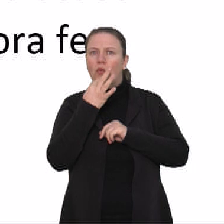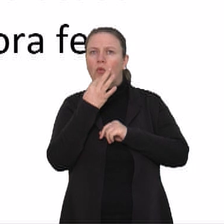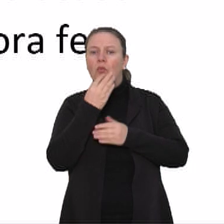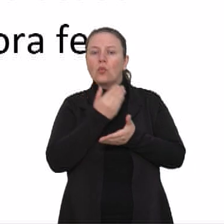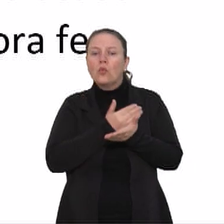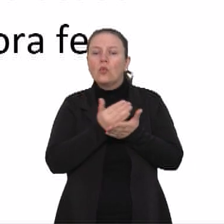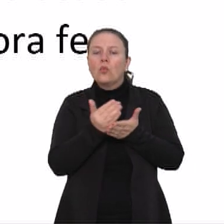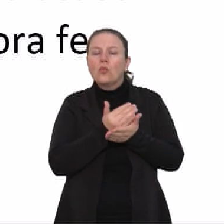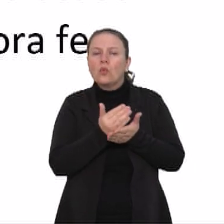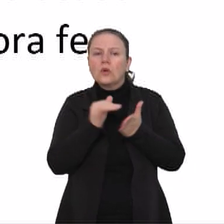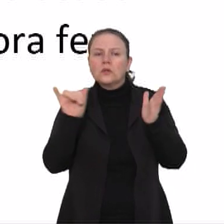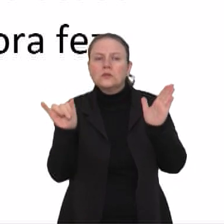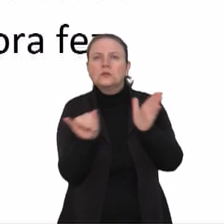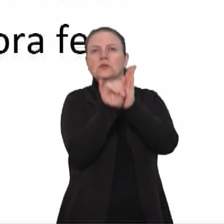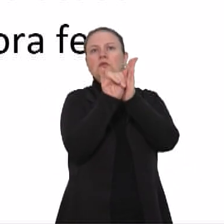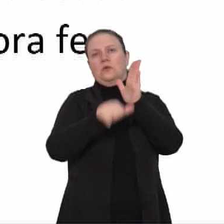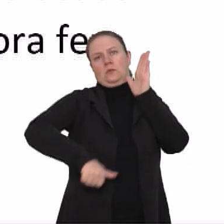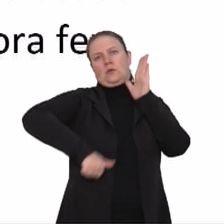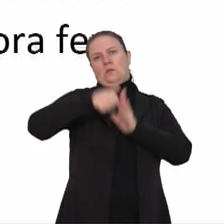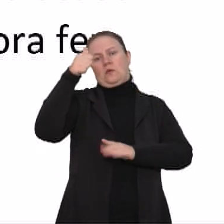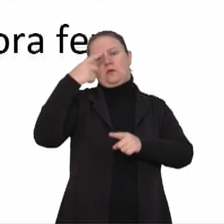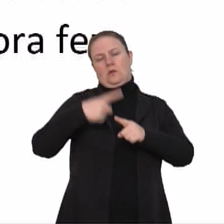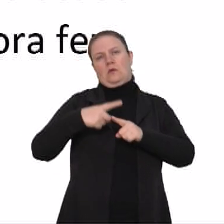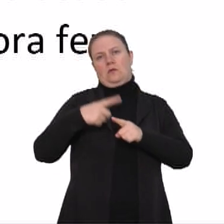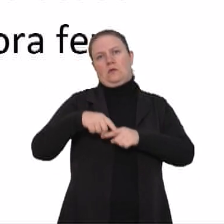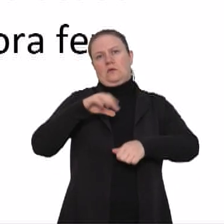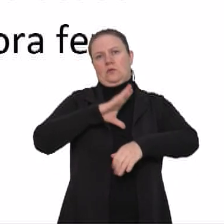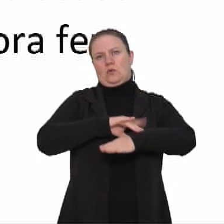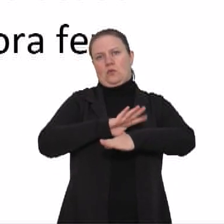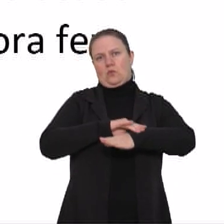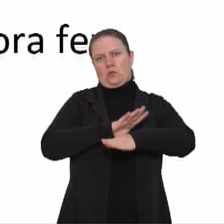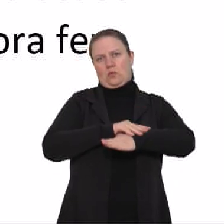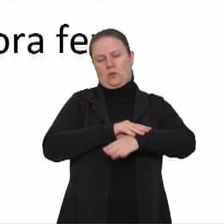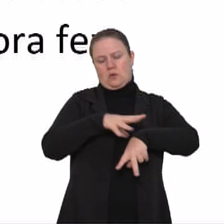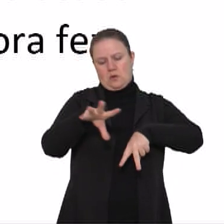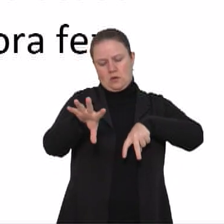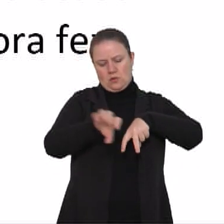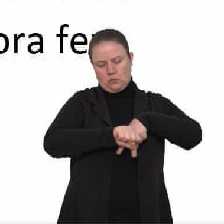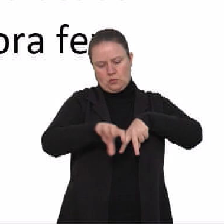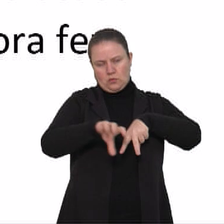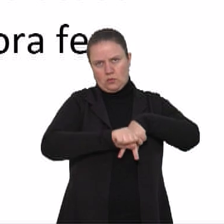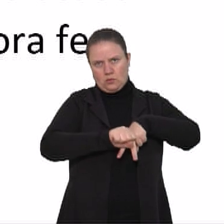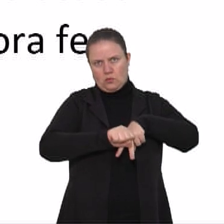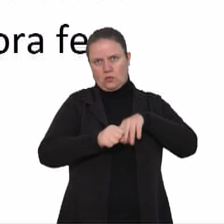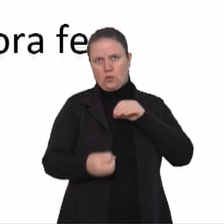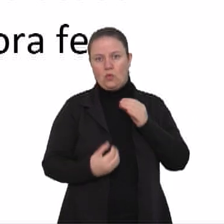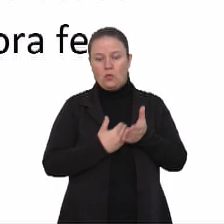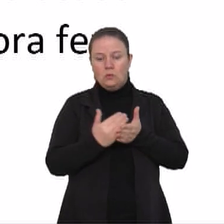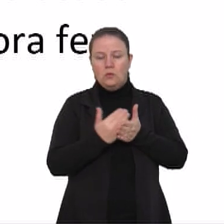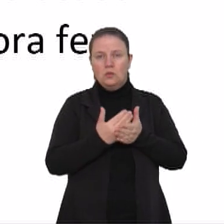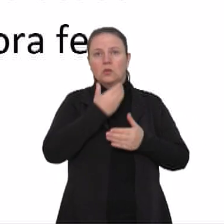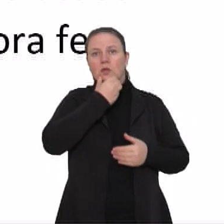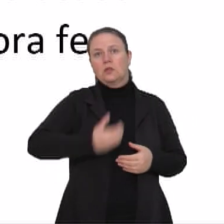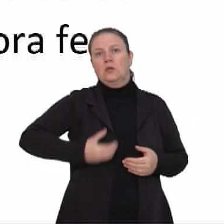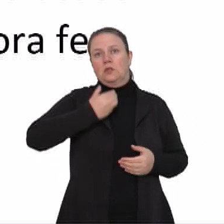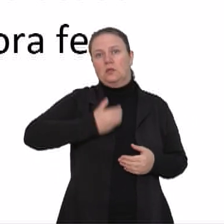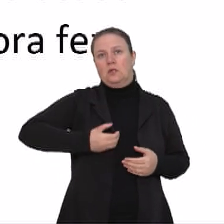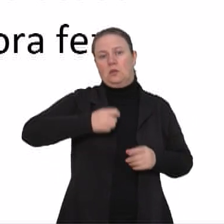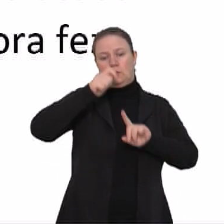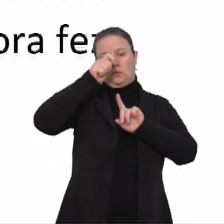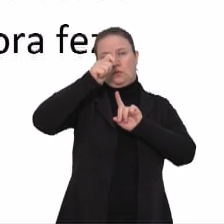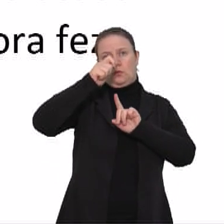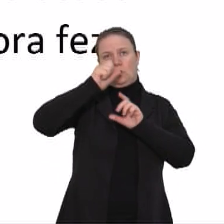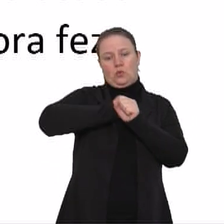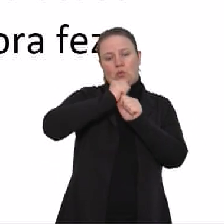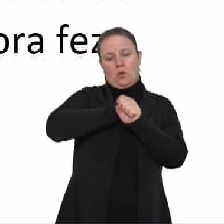foi identificado o primeiro foco da enfermidade, ocorrido em dezembro de 2019. Então,